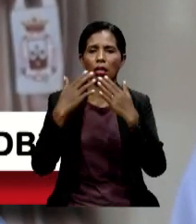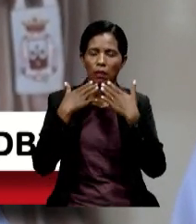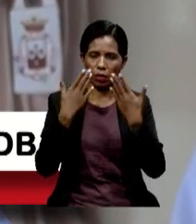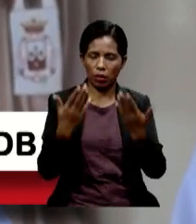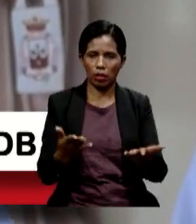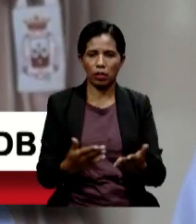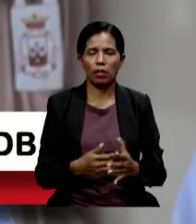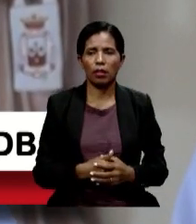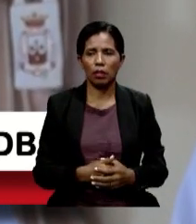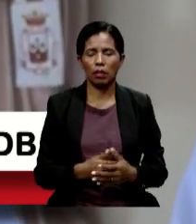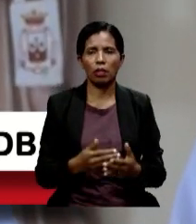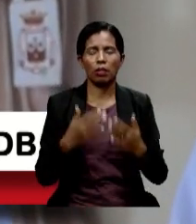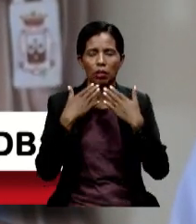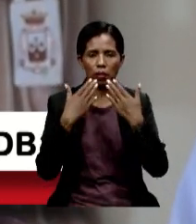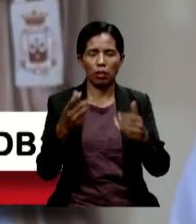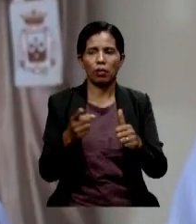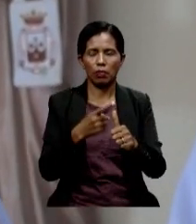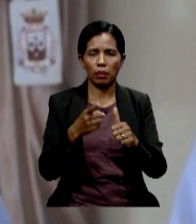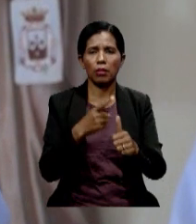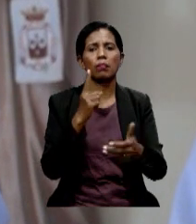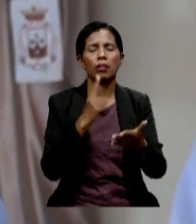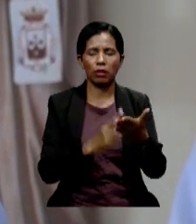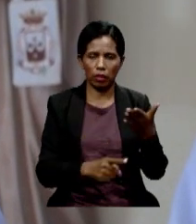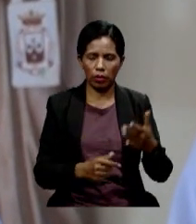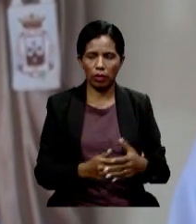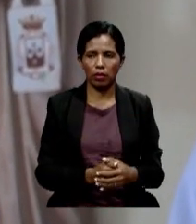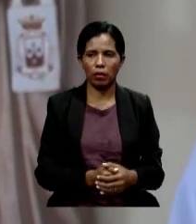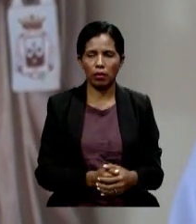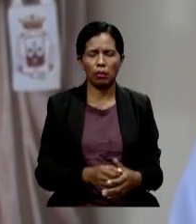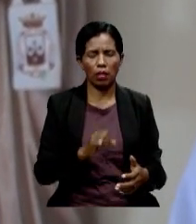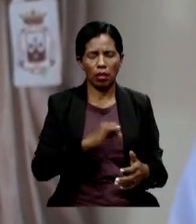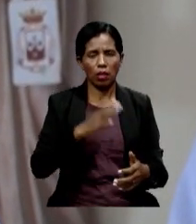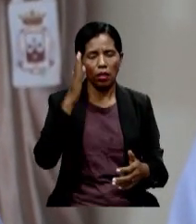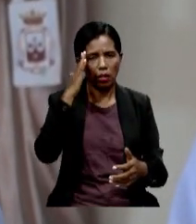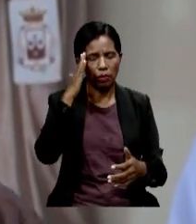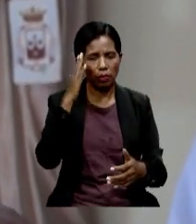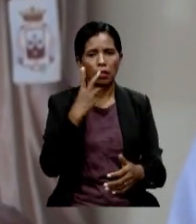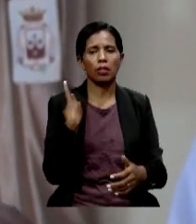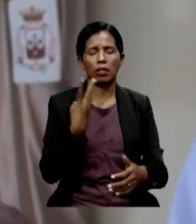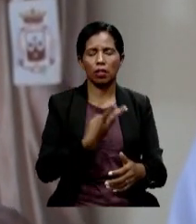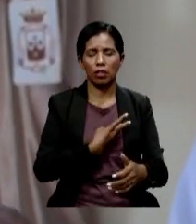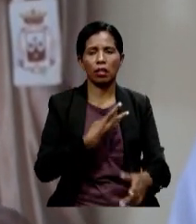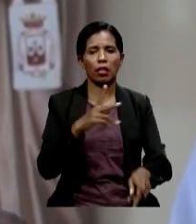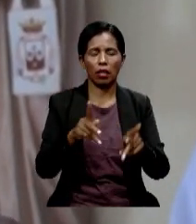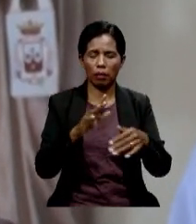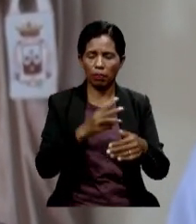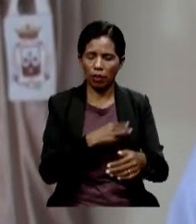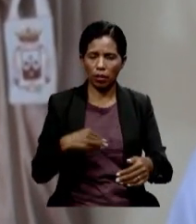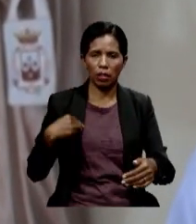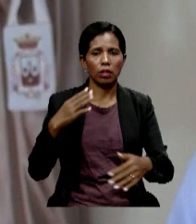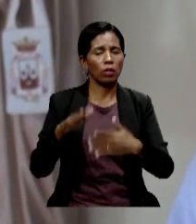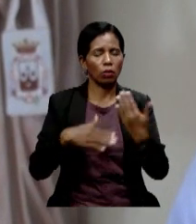agradece. Agradece, primeiro agradece ba saida. Ba anoy ba itene missionários Carmelita Hotu ne be haruka